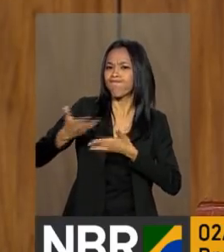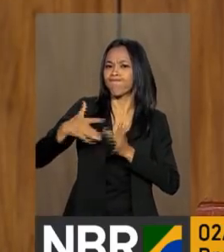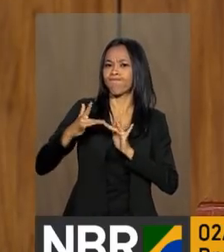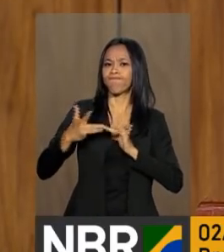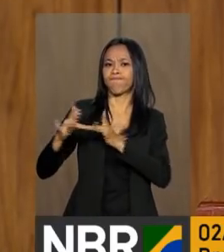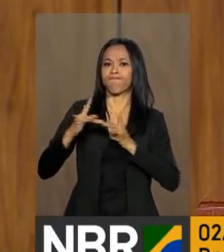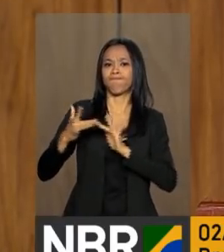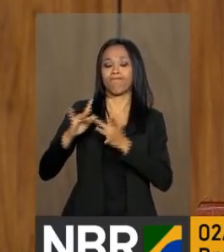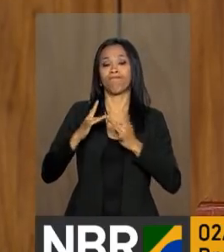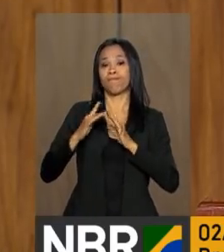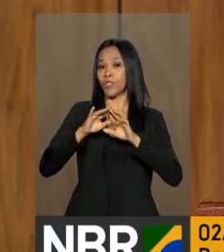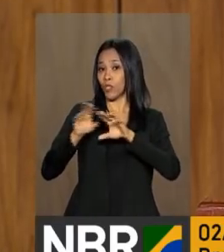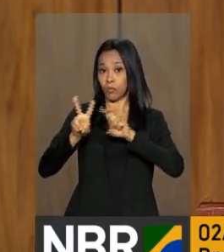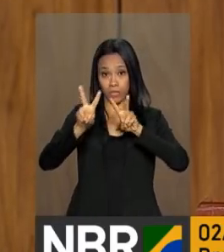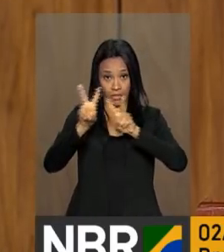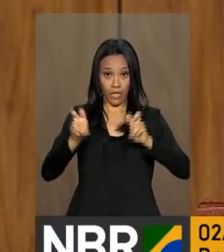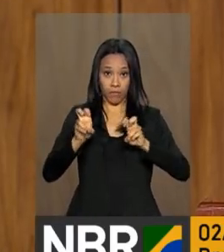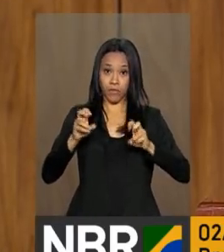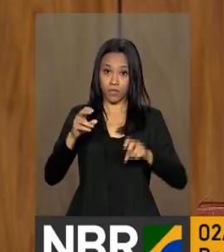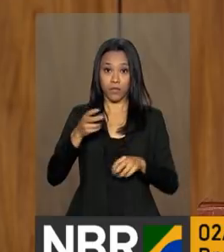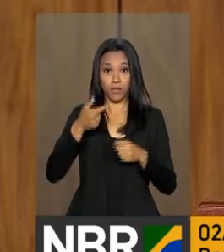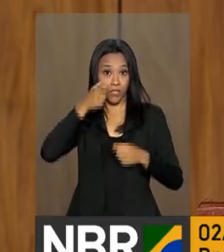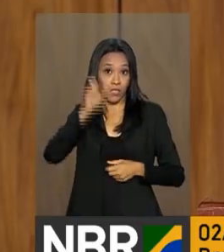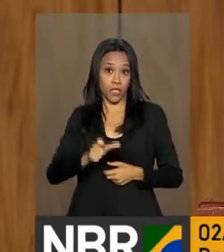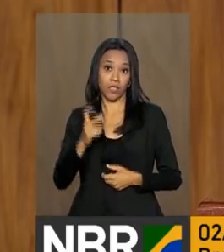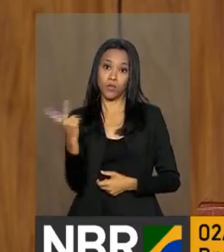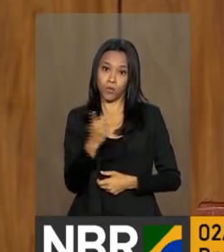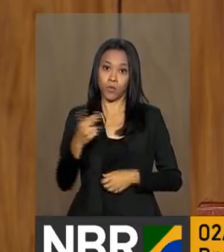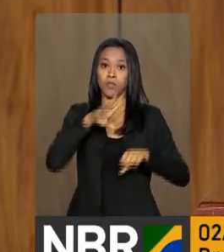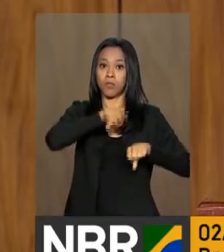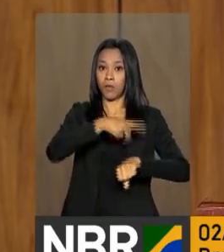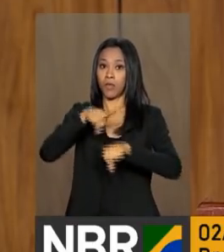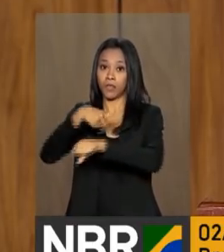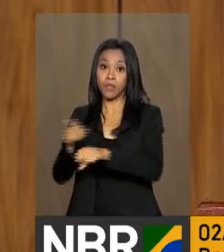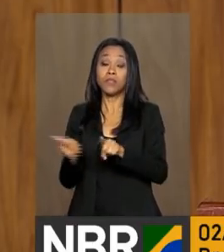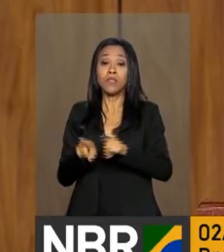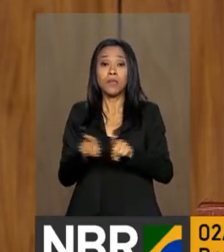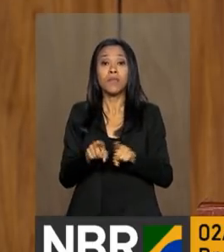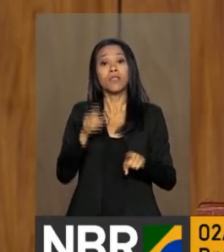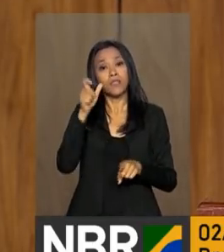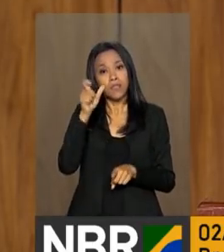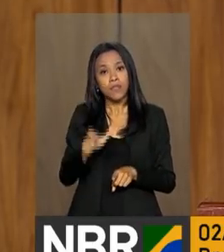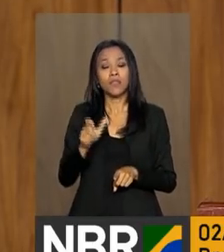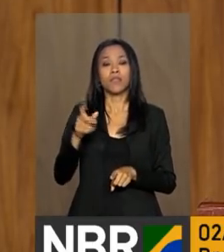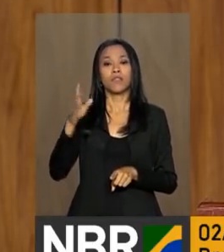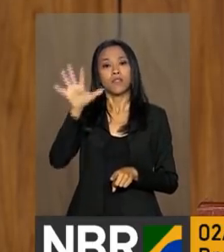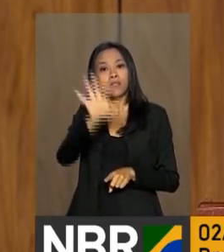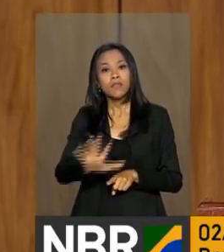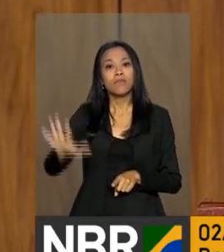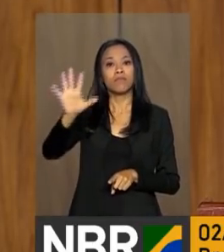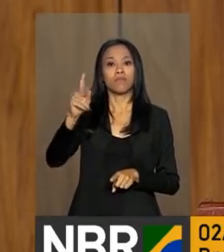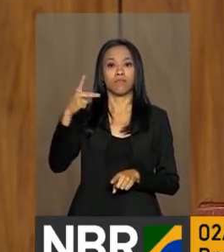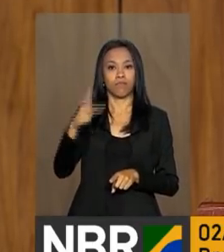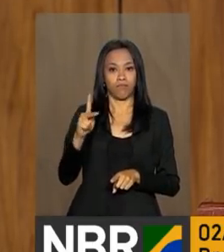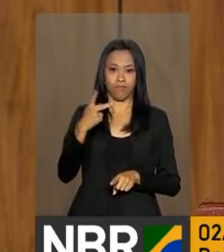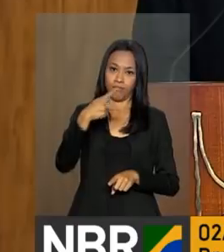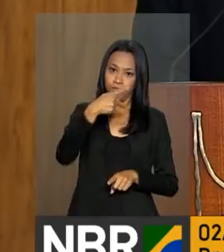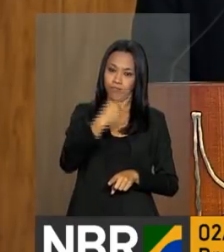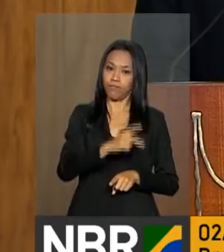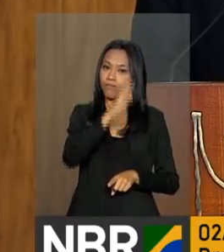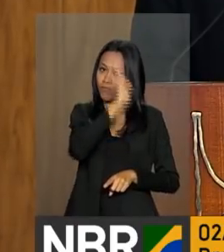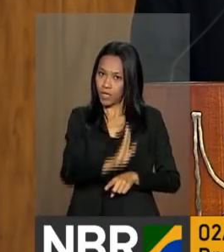bilaterais e questões regionais. E registramos com muita satisfação o aumento do